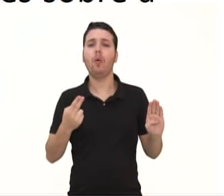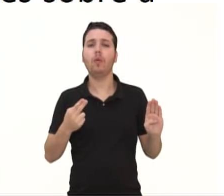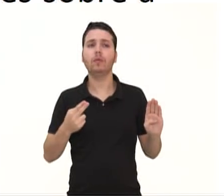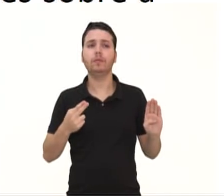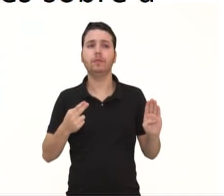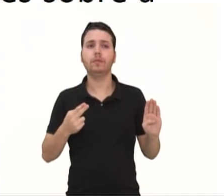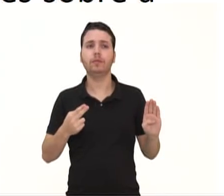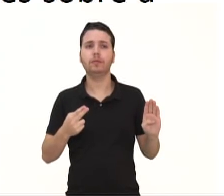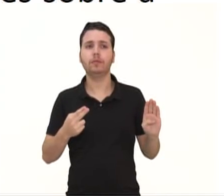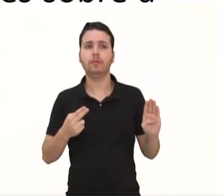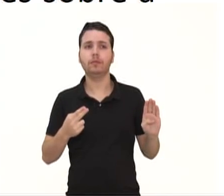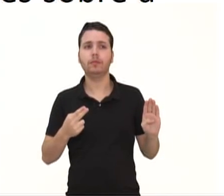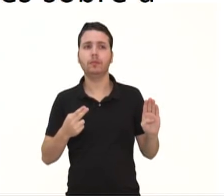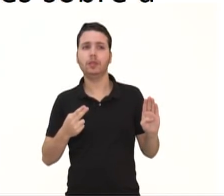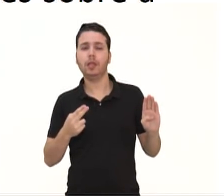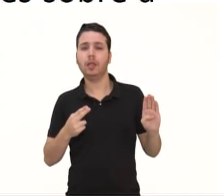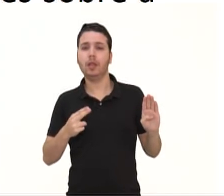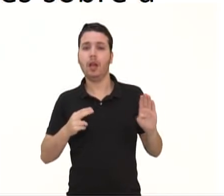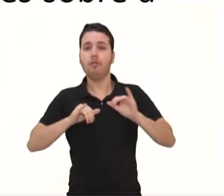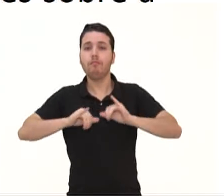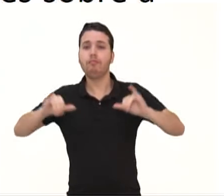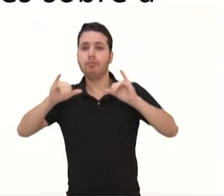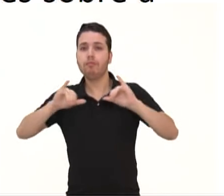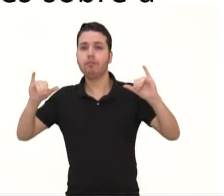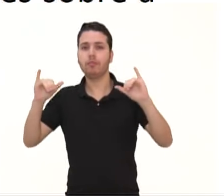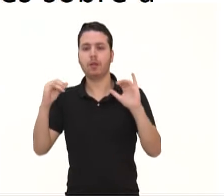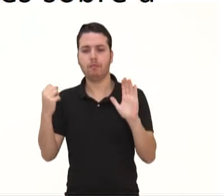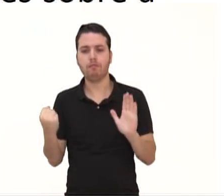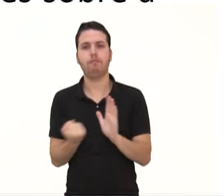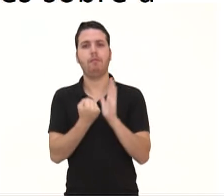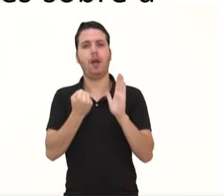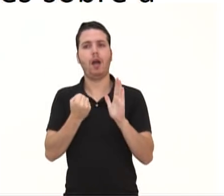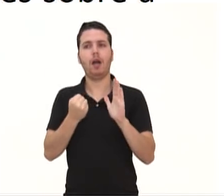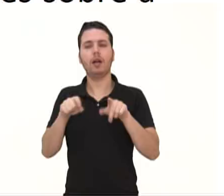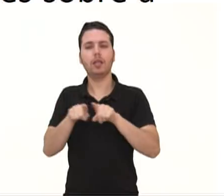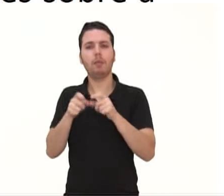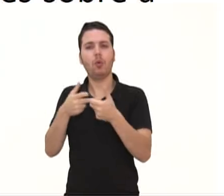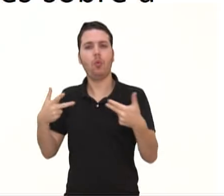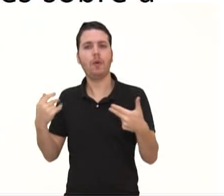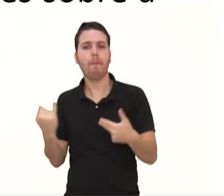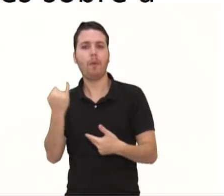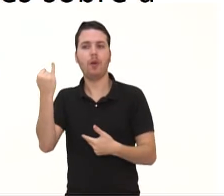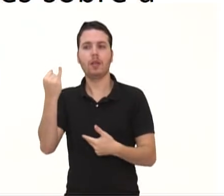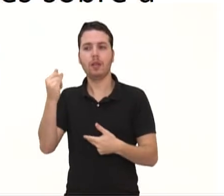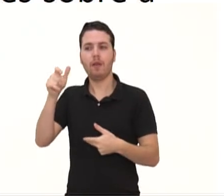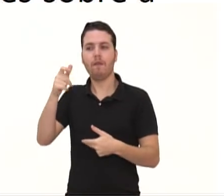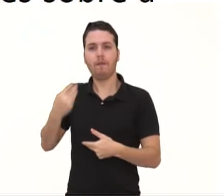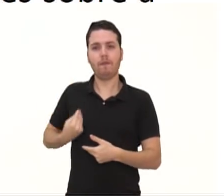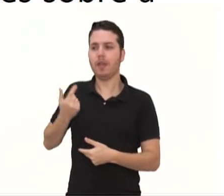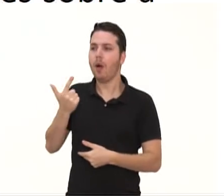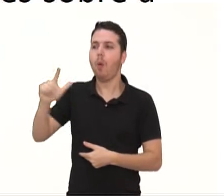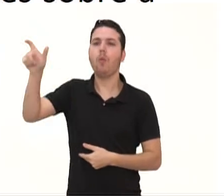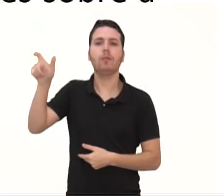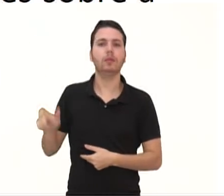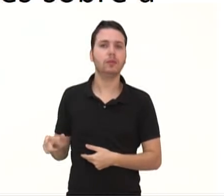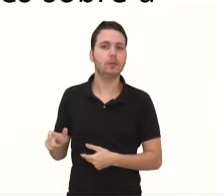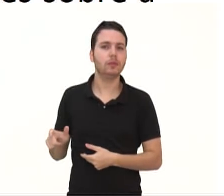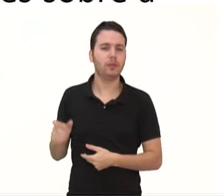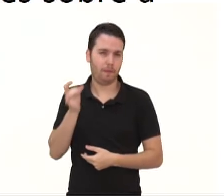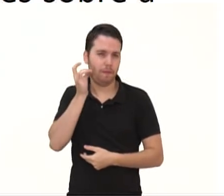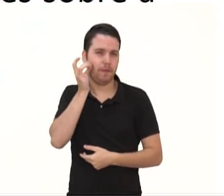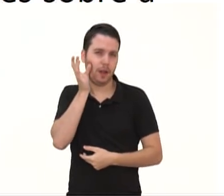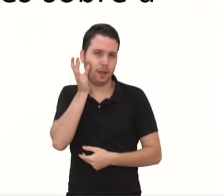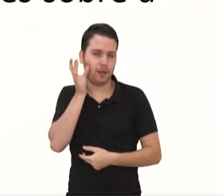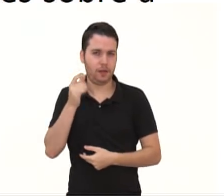fatos mais importantes e marcantes sobre a vida de outra pessoa? Fácil, né? Sim,